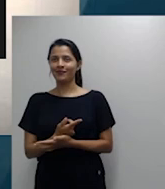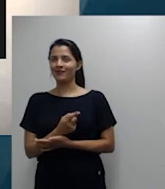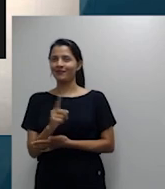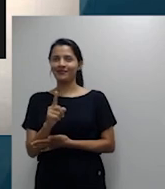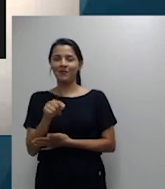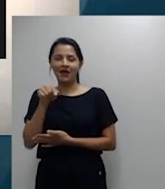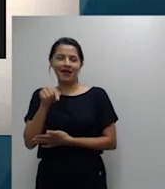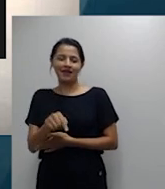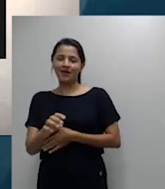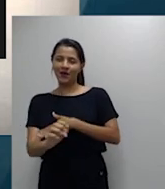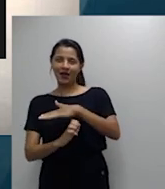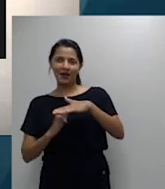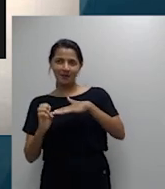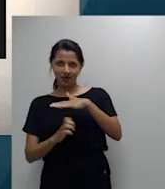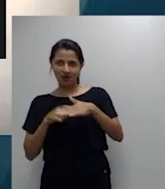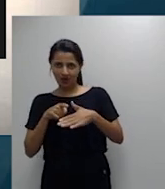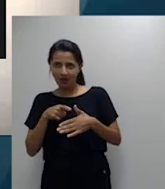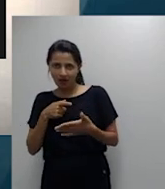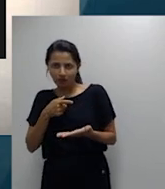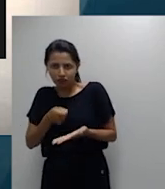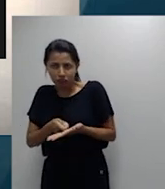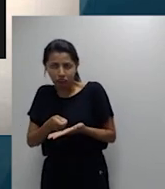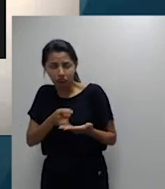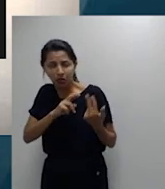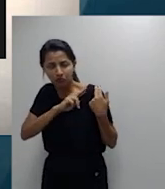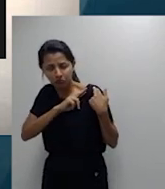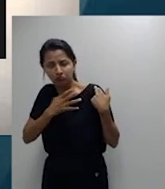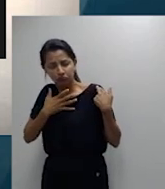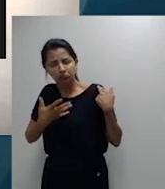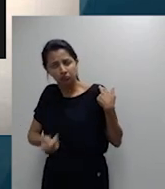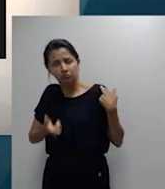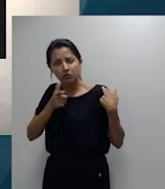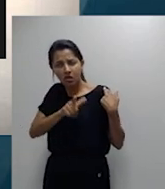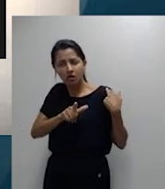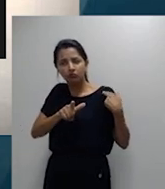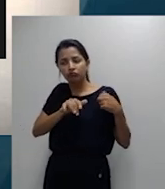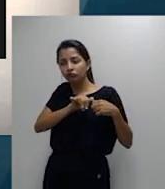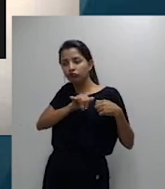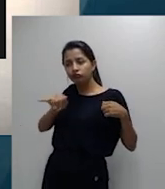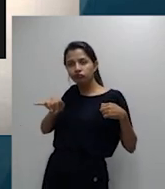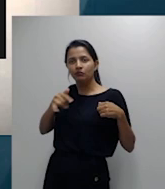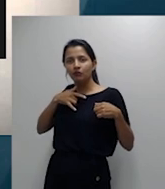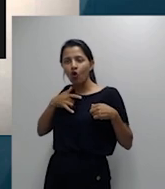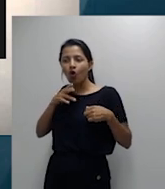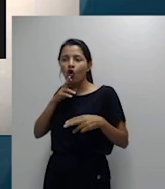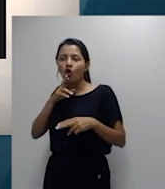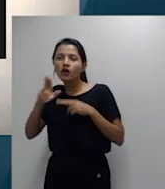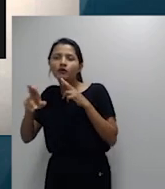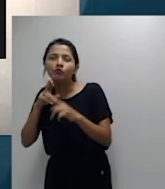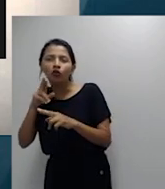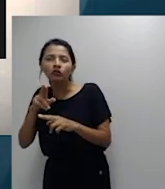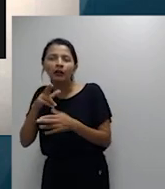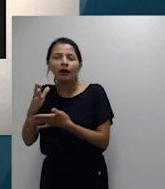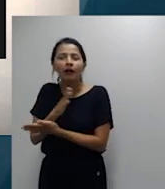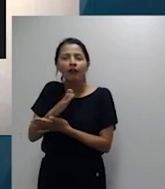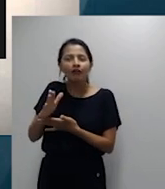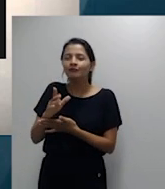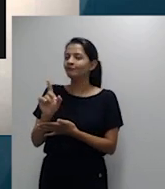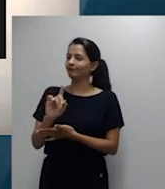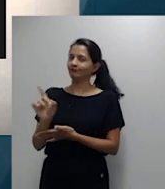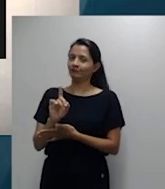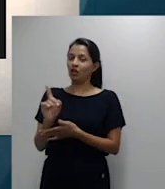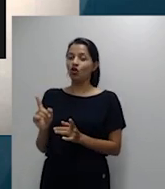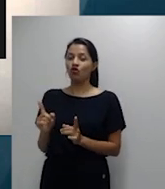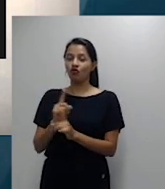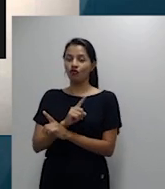aqui uma empresa que Se comprometa a levar algum final e responda por algum sinal ou pegamos ao contrário